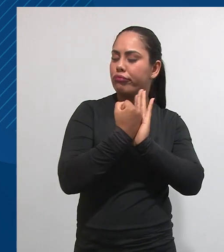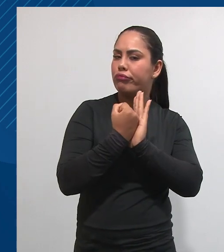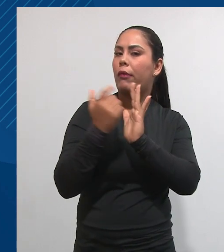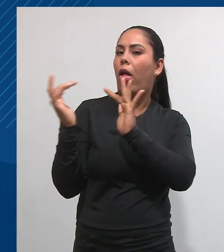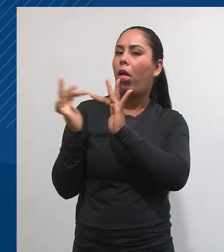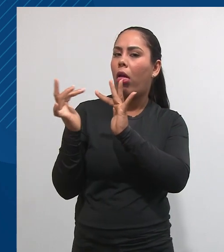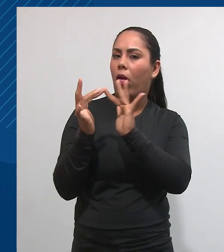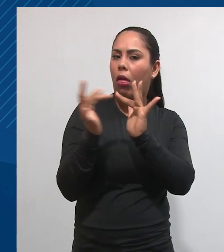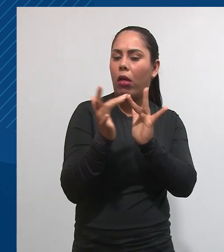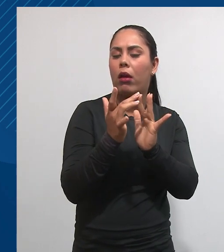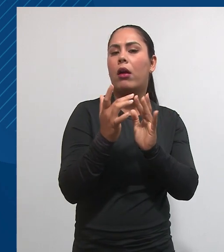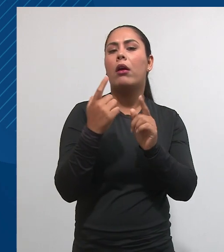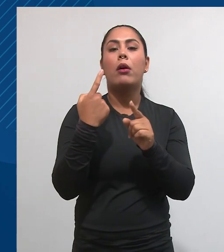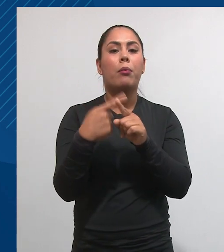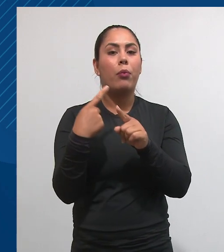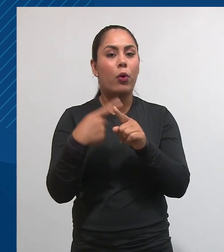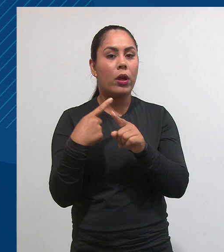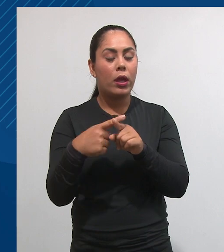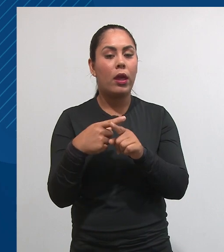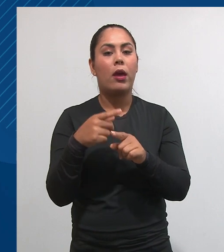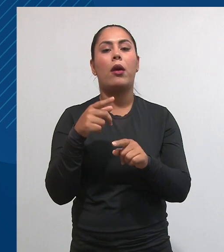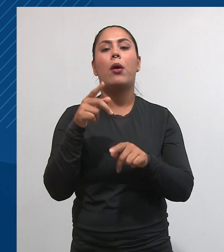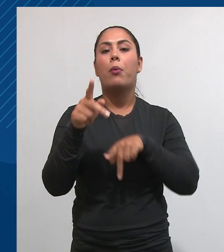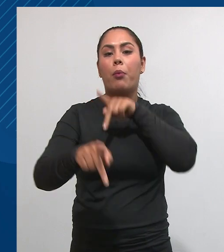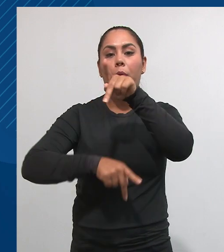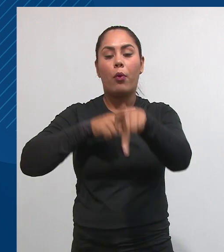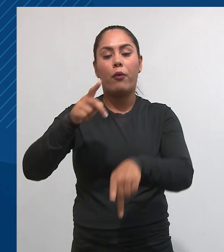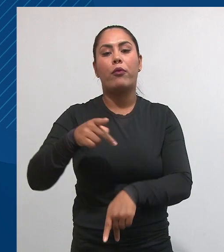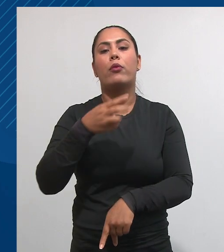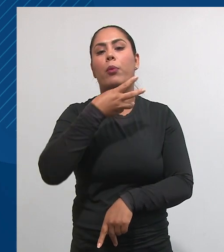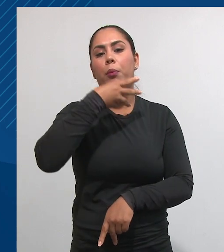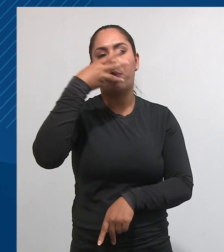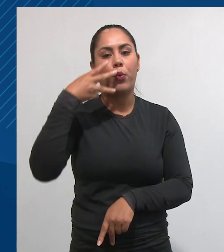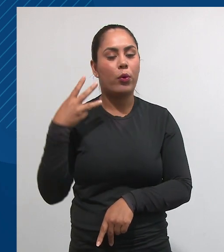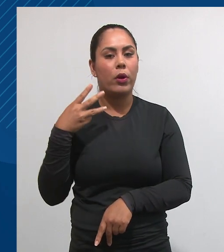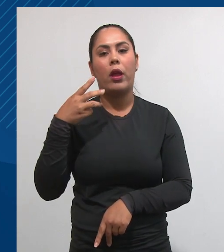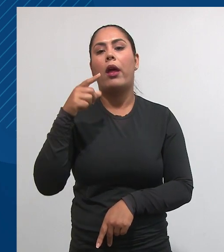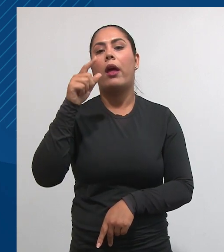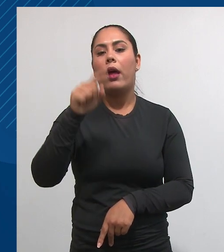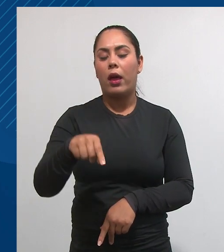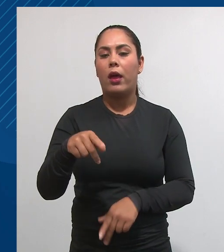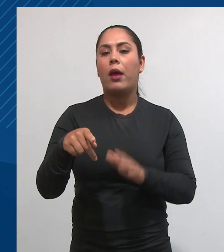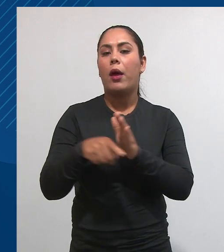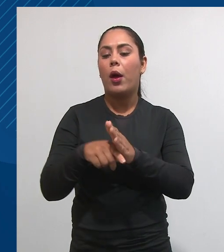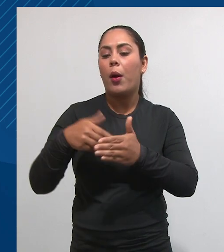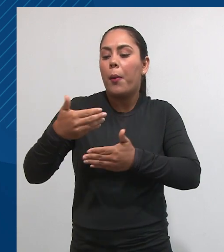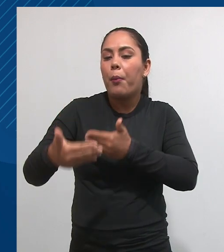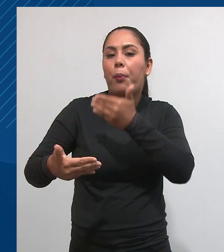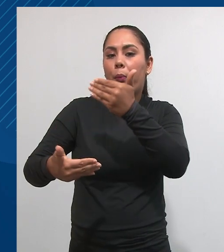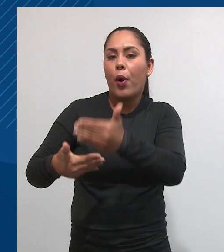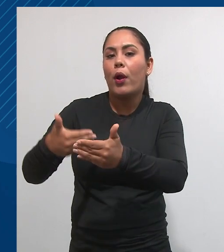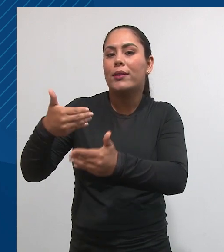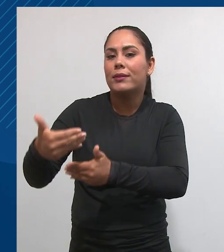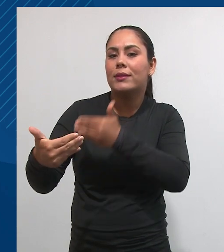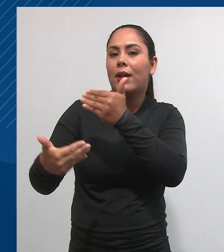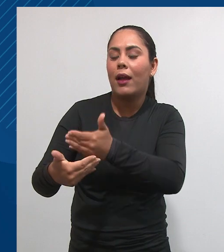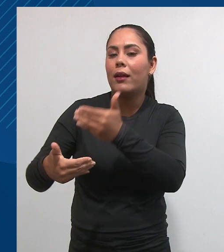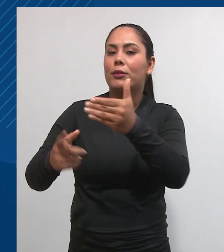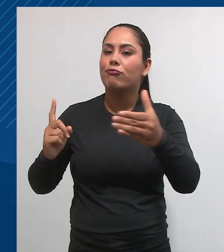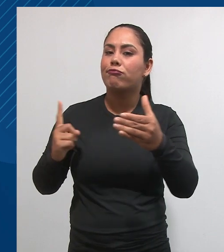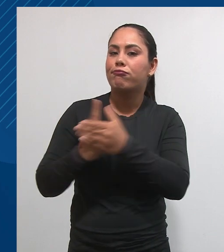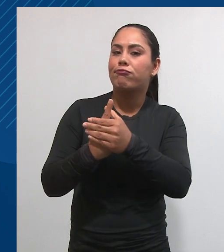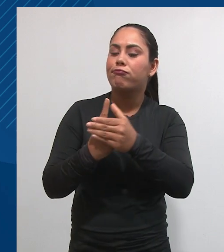de contato, porque no caso do povo Mura, ele passou por um processo intenso de integração